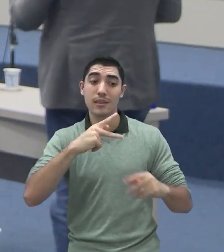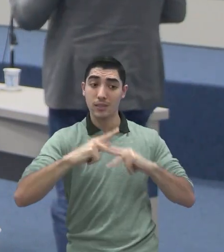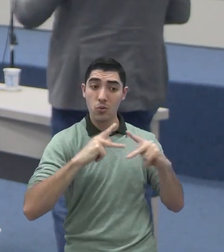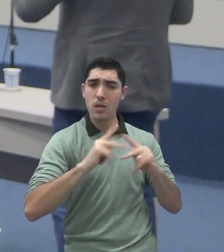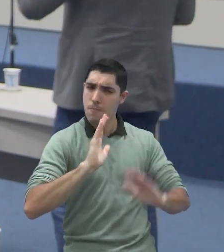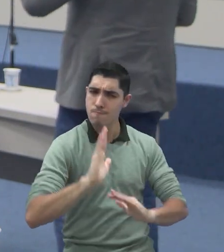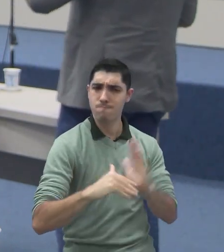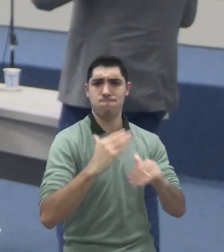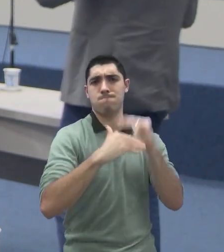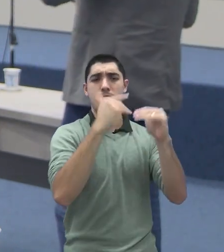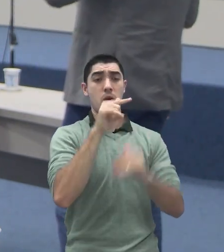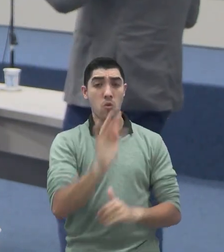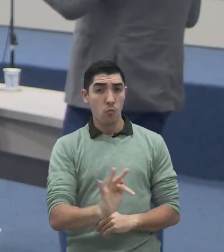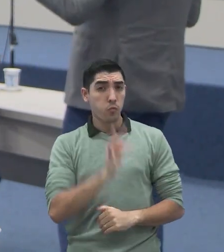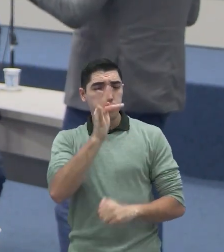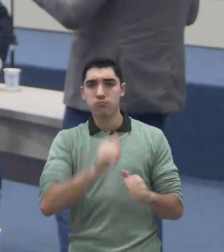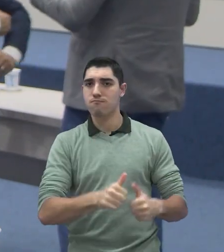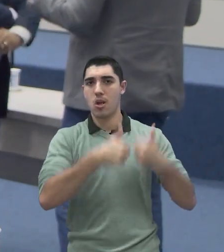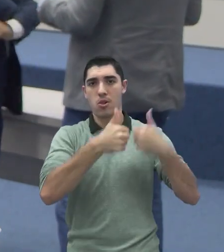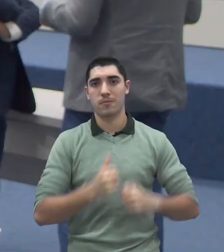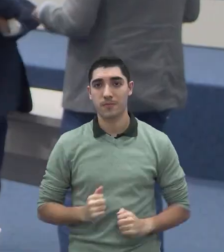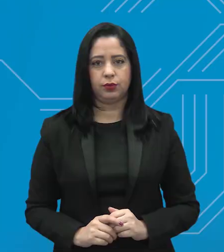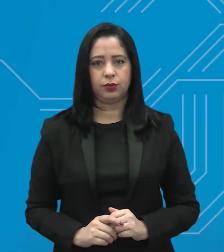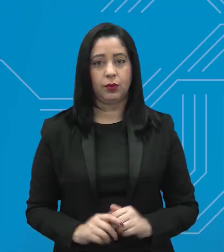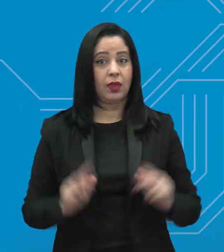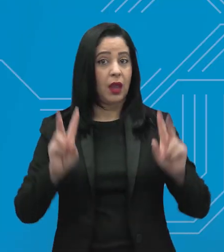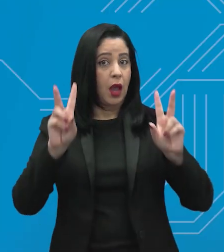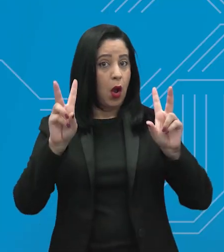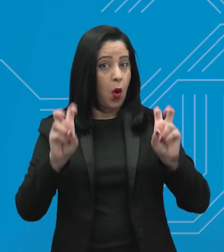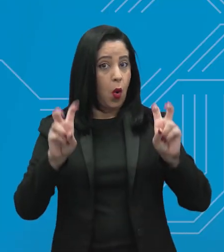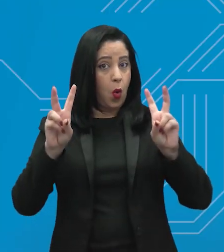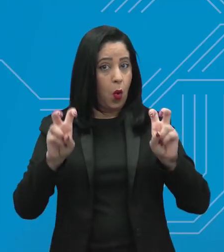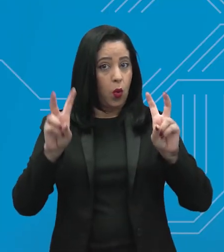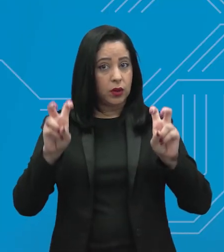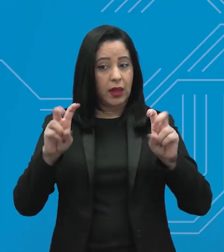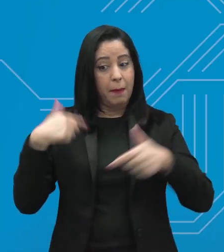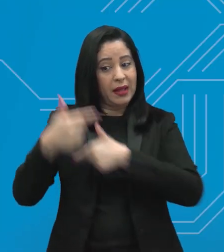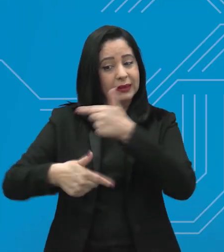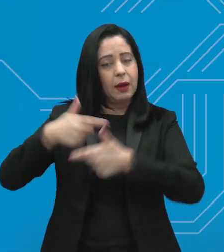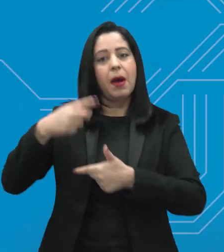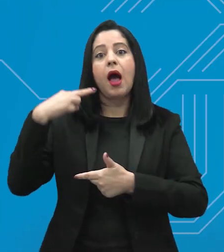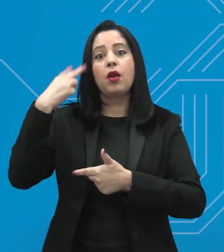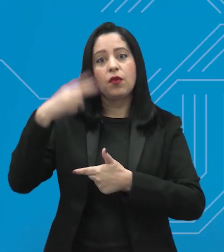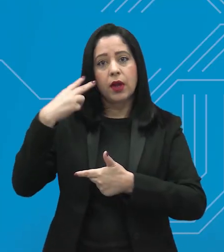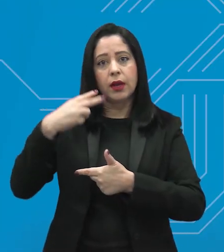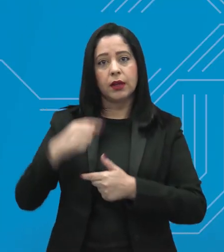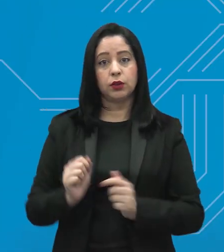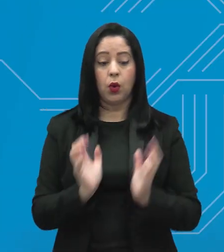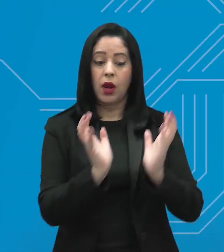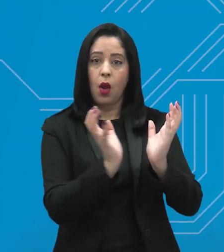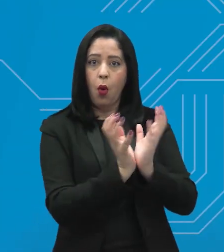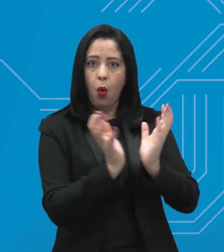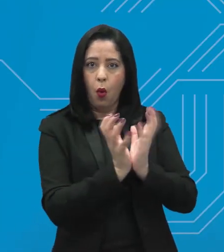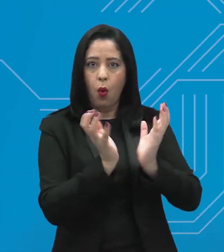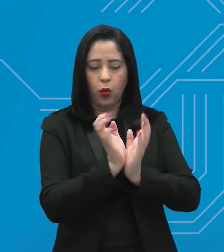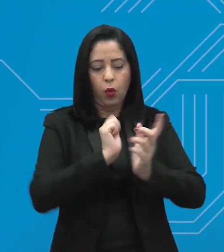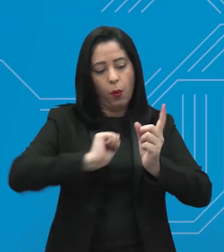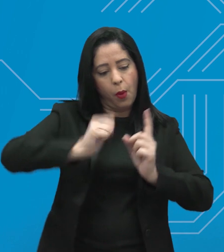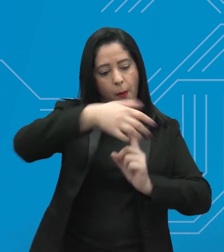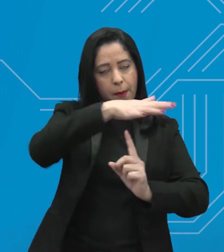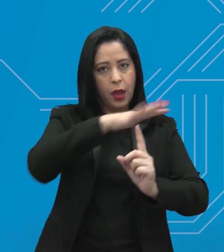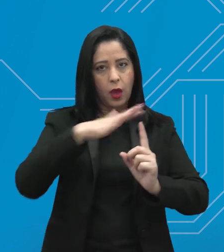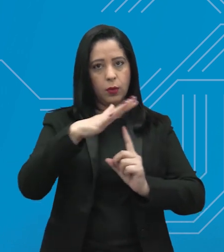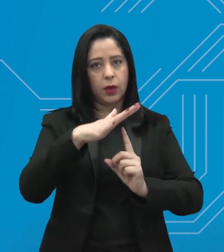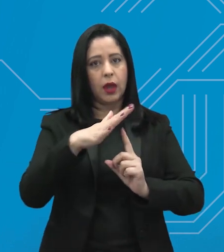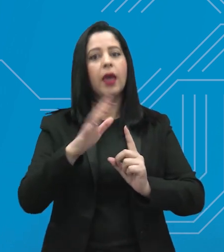desenvolvida e se preparando cada vez mais para um futuro melhor. Ainda falando sobre a atividade parlamentar, os vereadores da